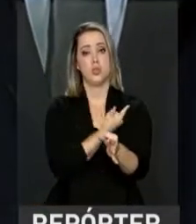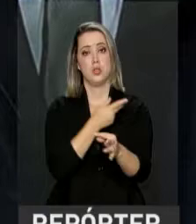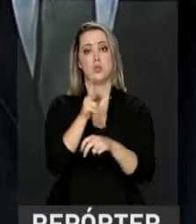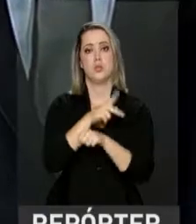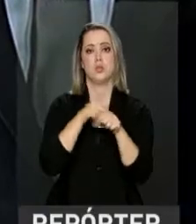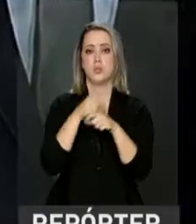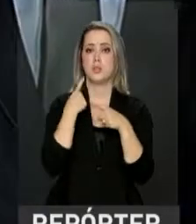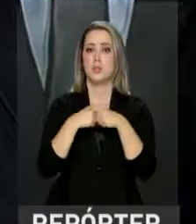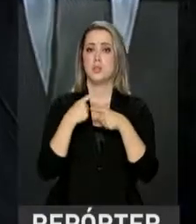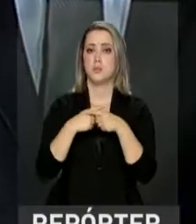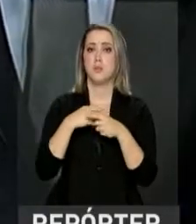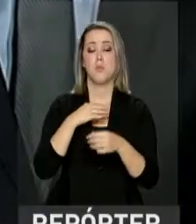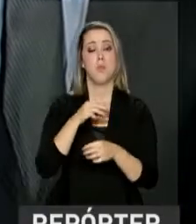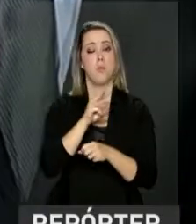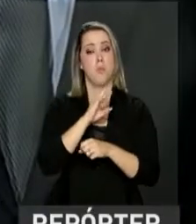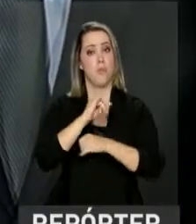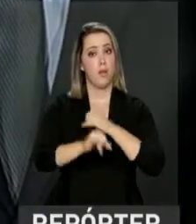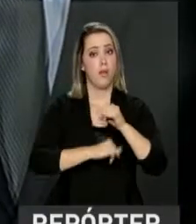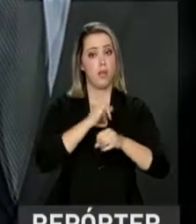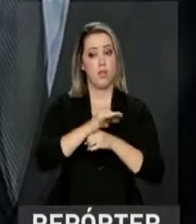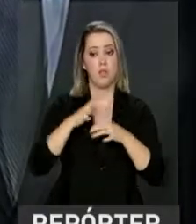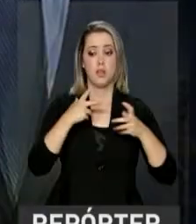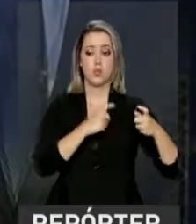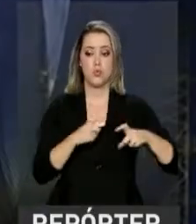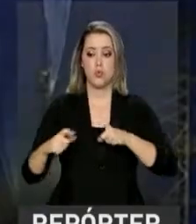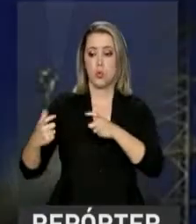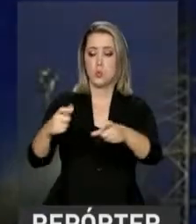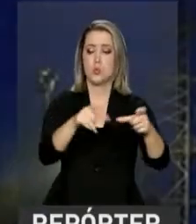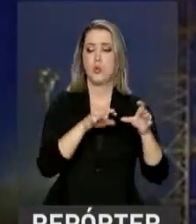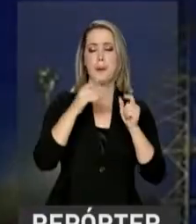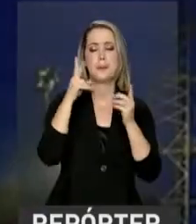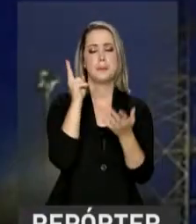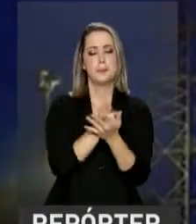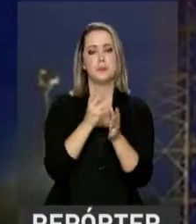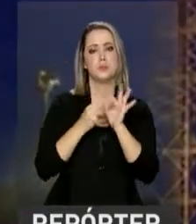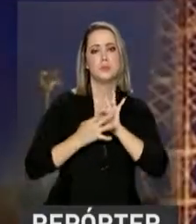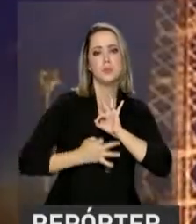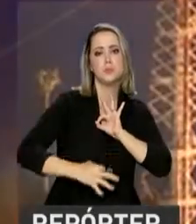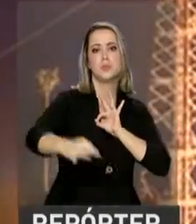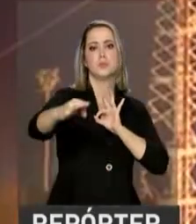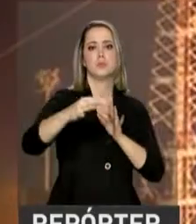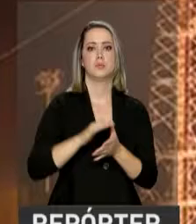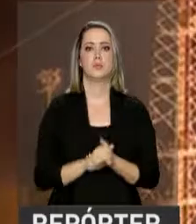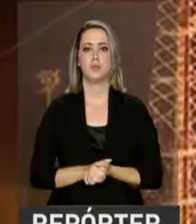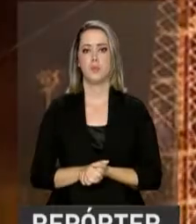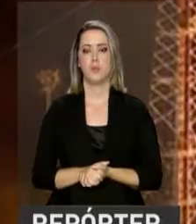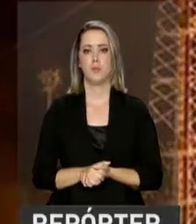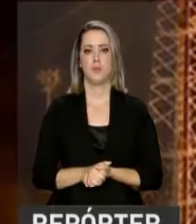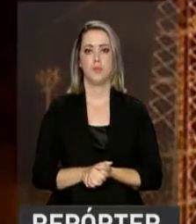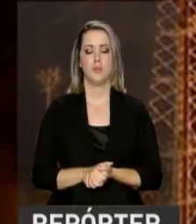larga vai atingir todos os recantos do nosso país.